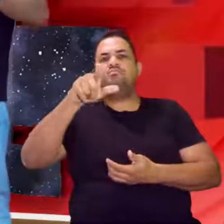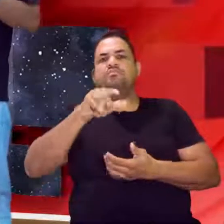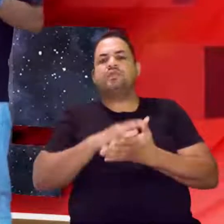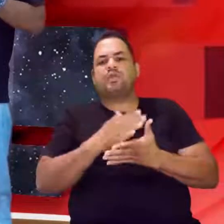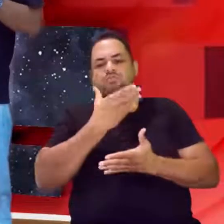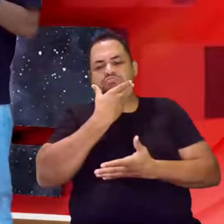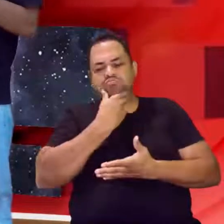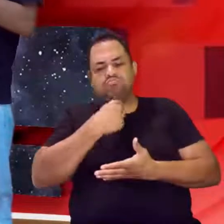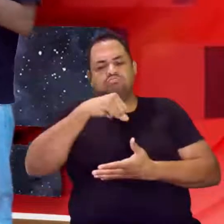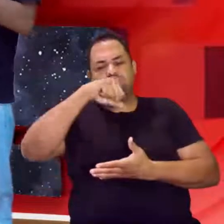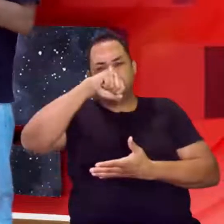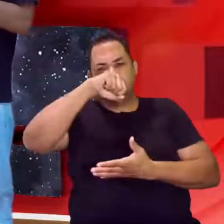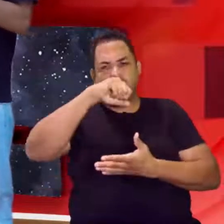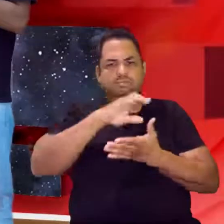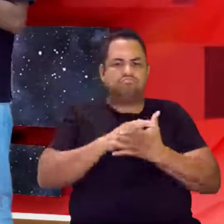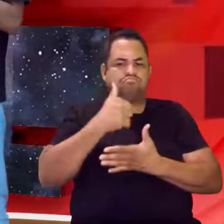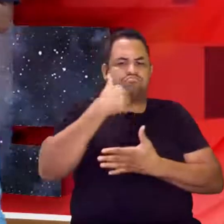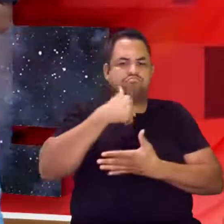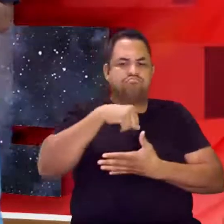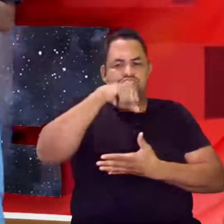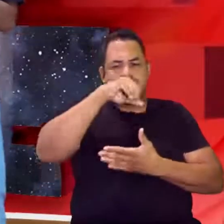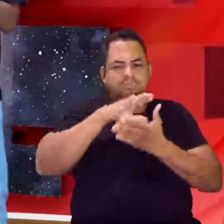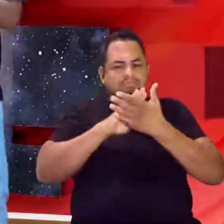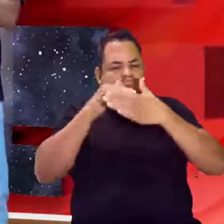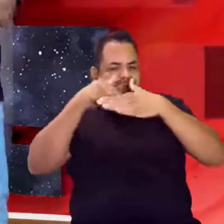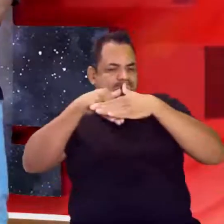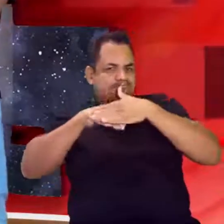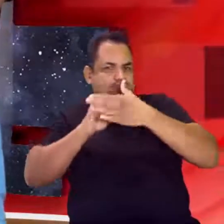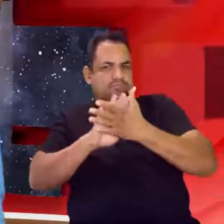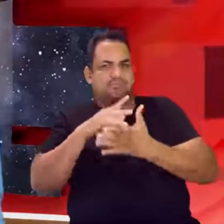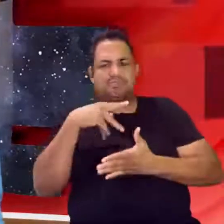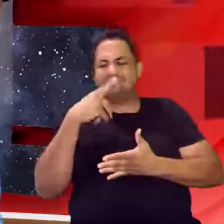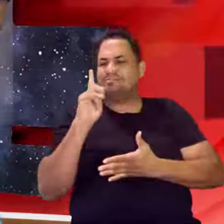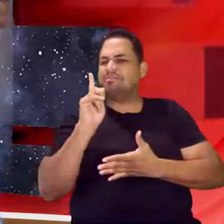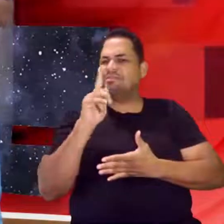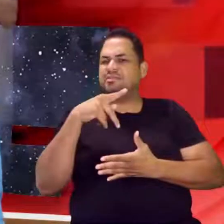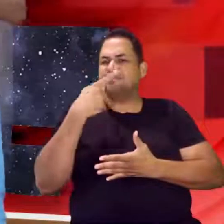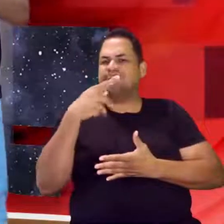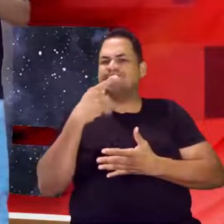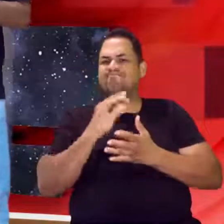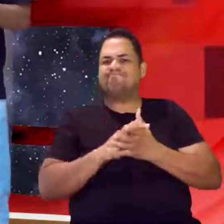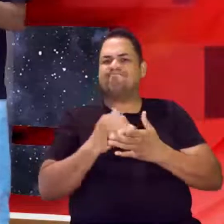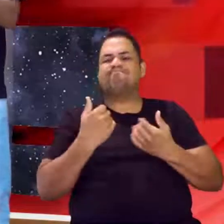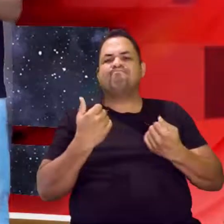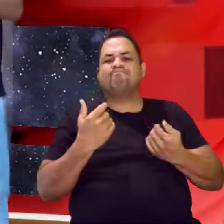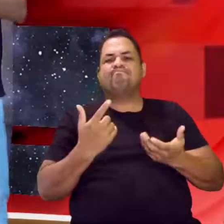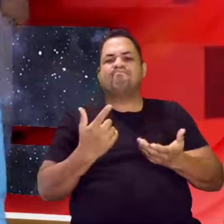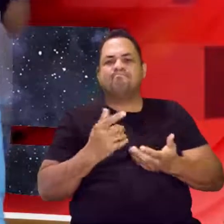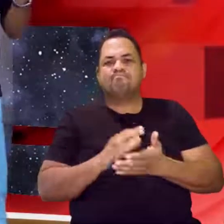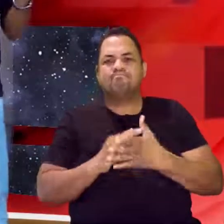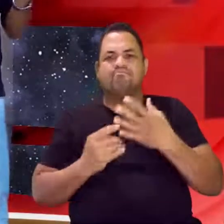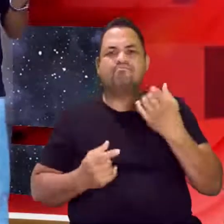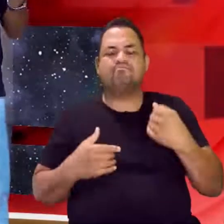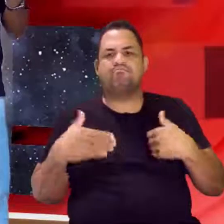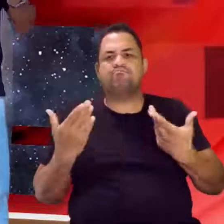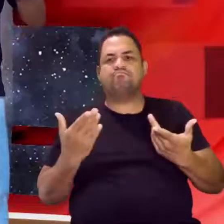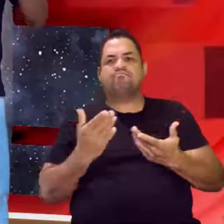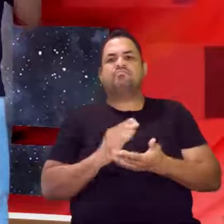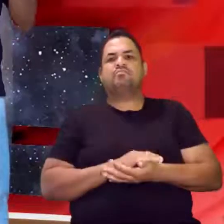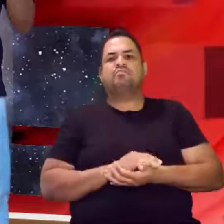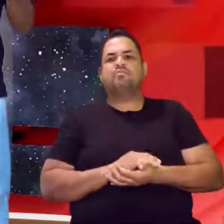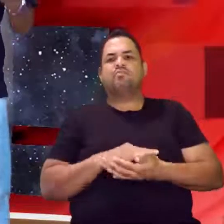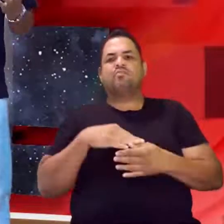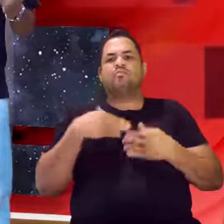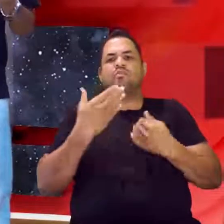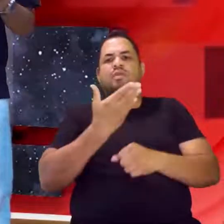pais, aqueles mais fechados, assim, de conversar... Mais reservados. Ele não fala pro filho, mas pode ter certeza que em algum momento lá